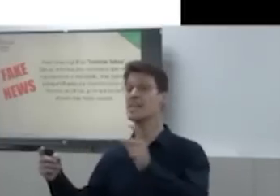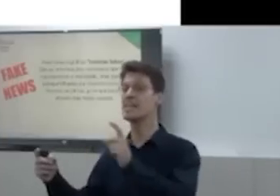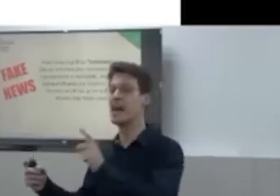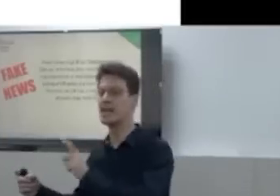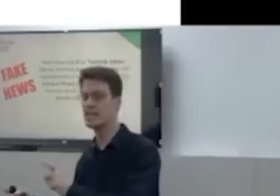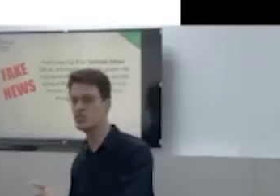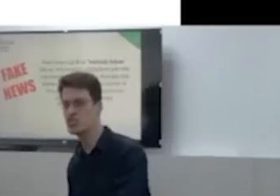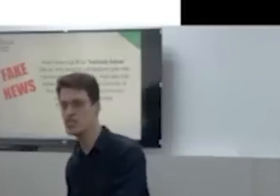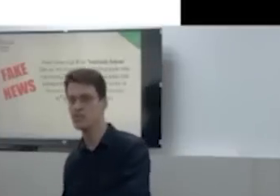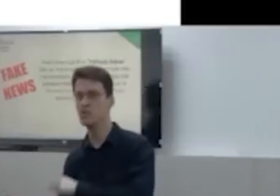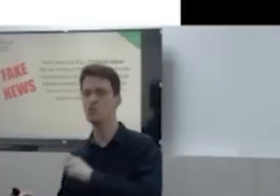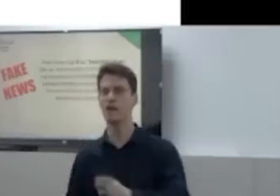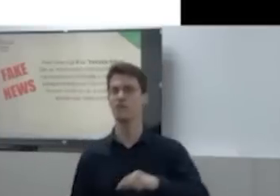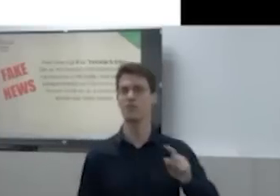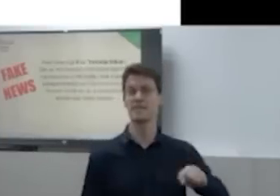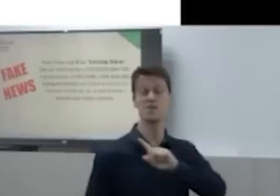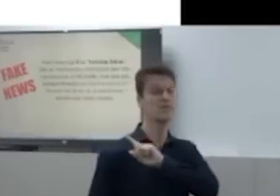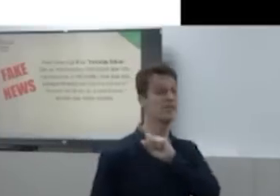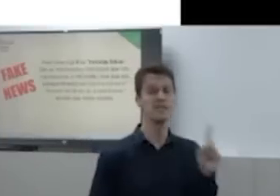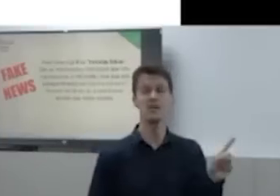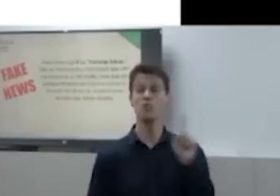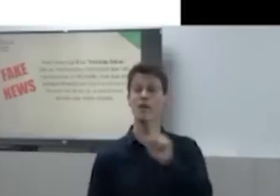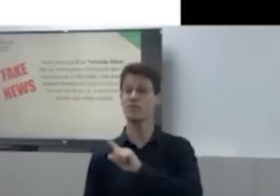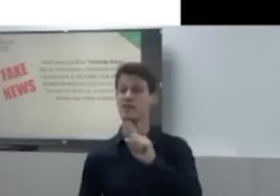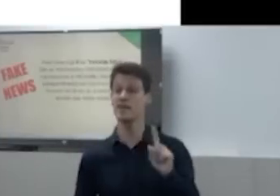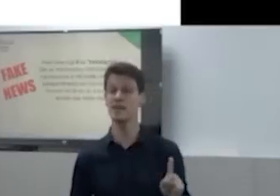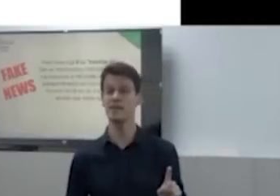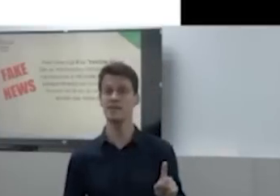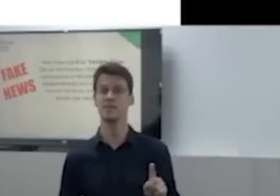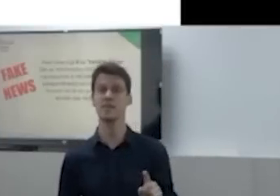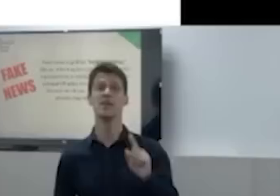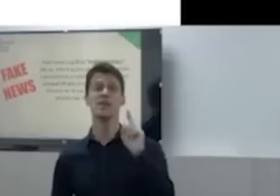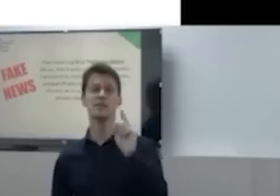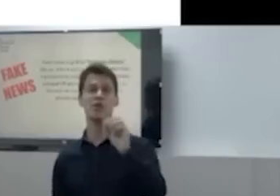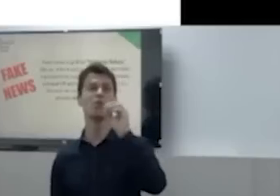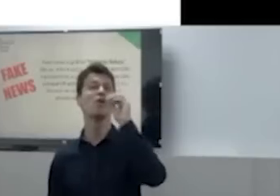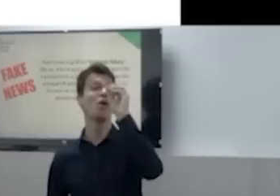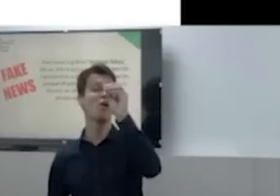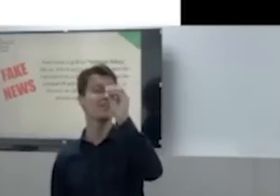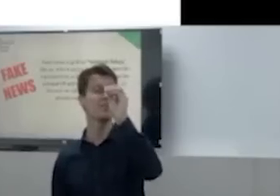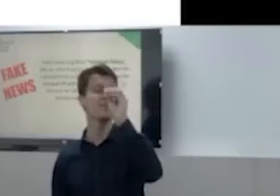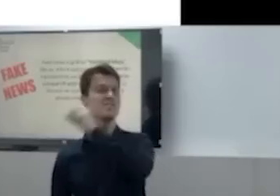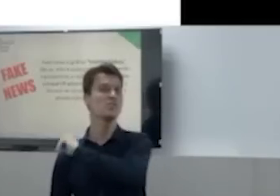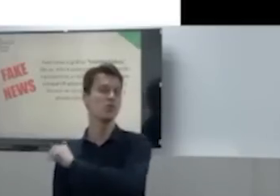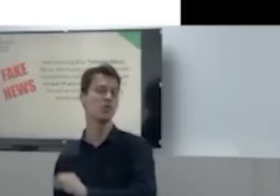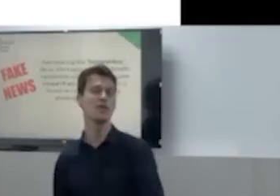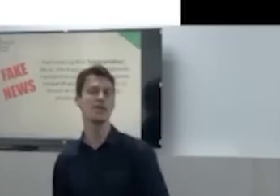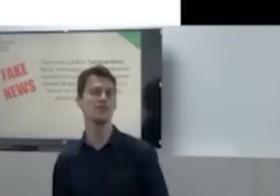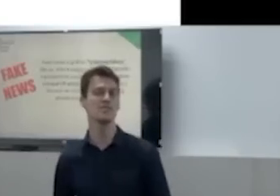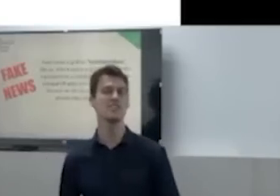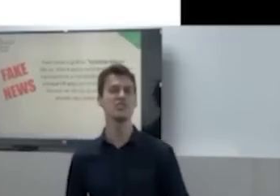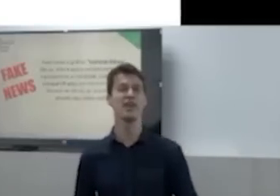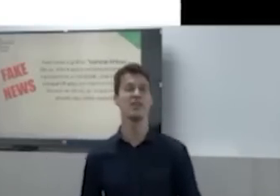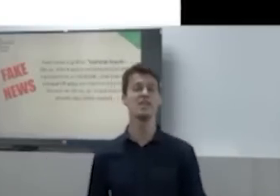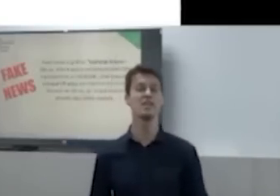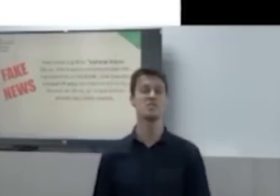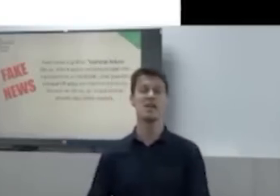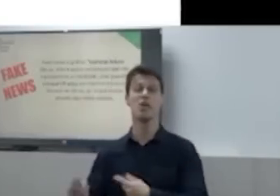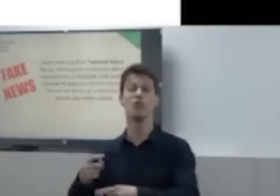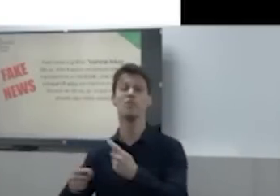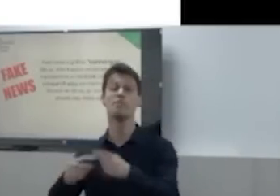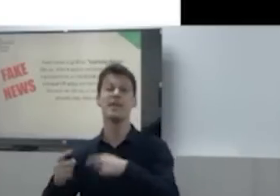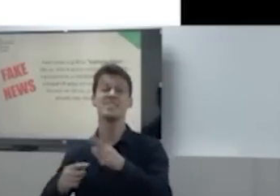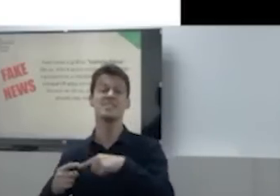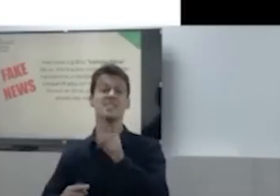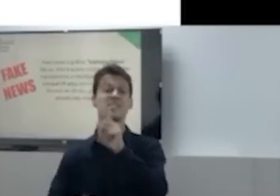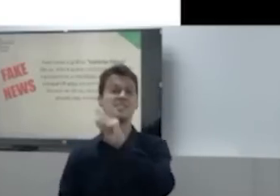de pessoas que acreditam numa informação que não é verdadeira. Então, olha a definição que eu coloquei para vocês de fake